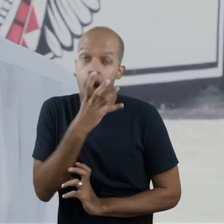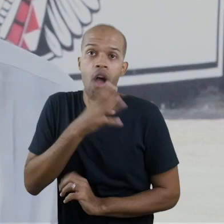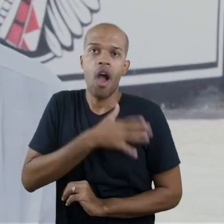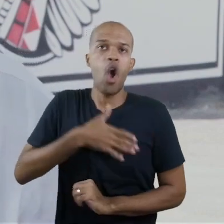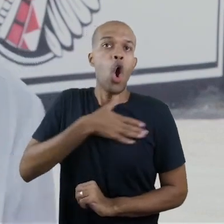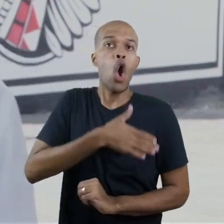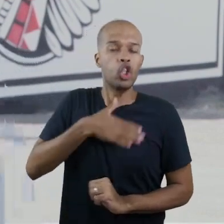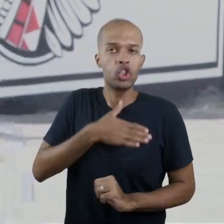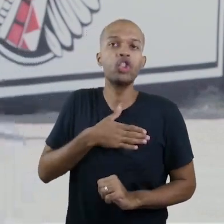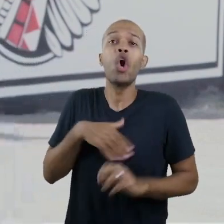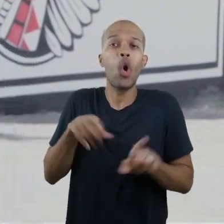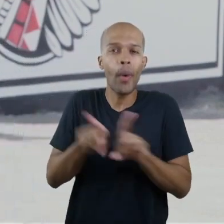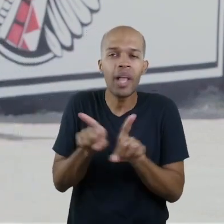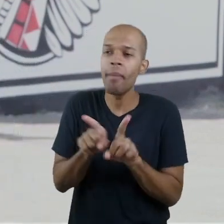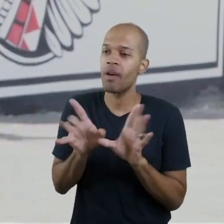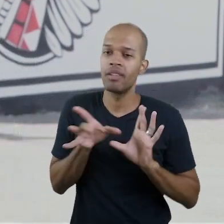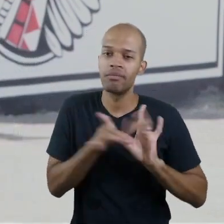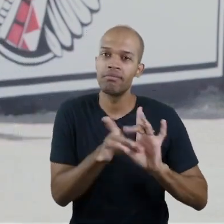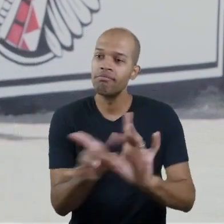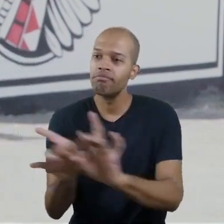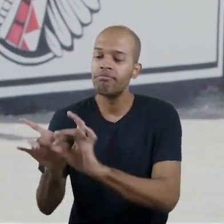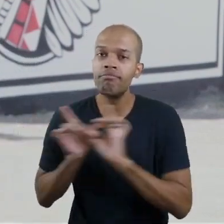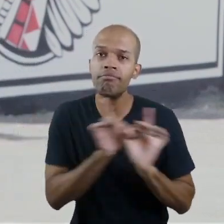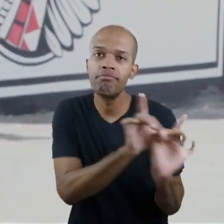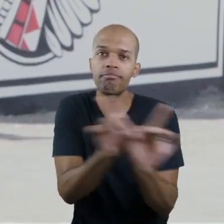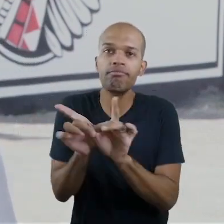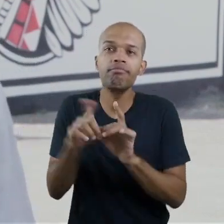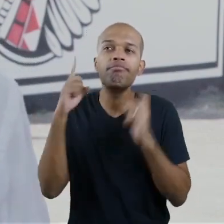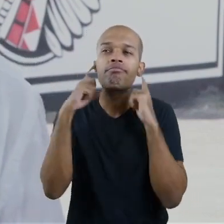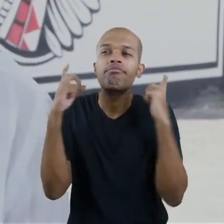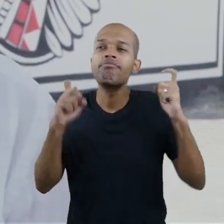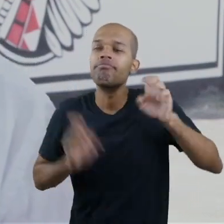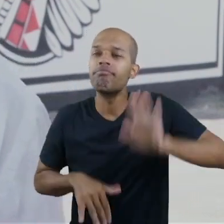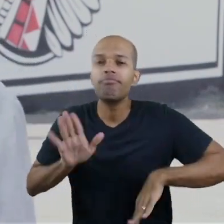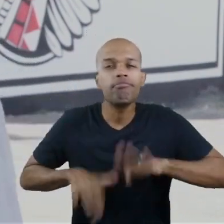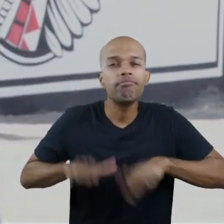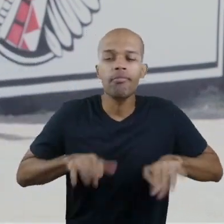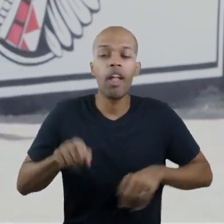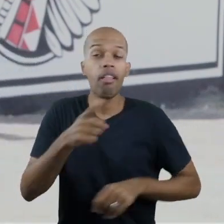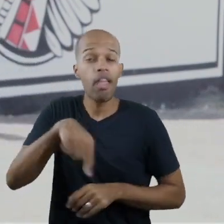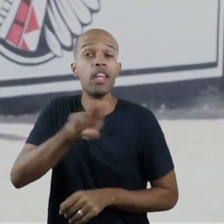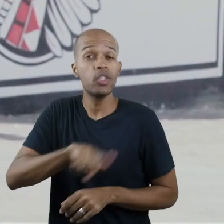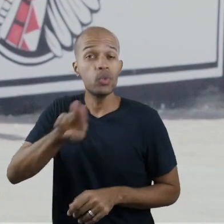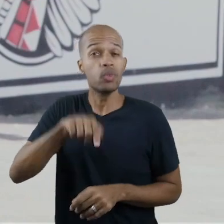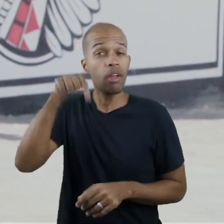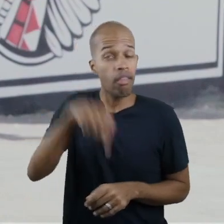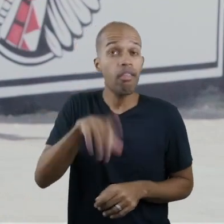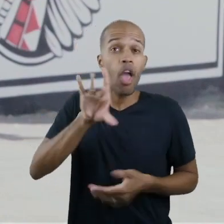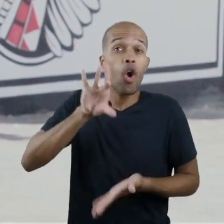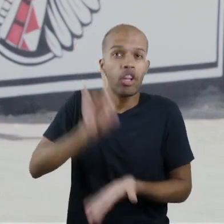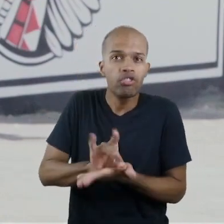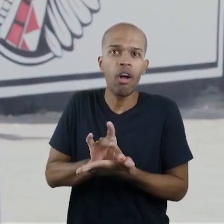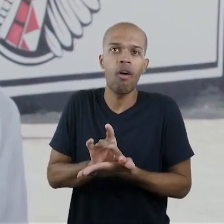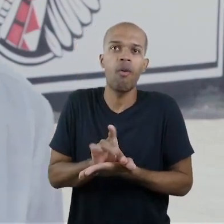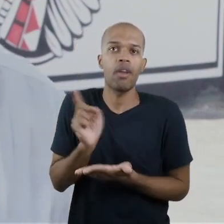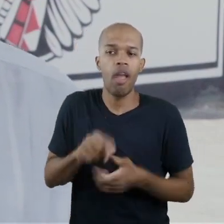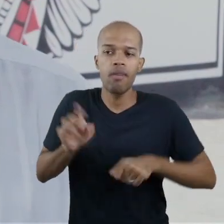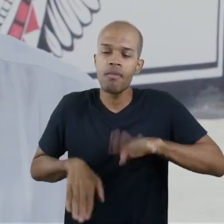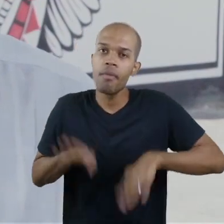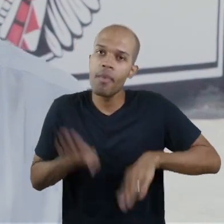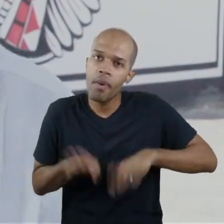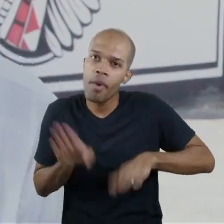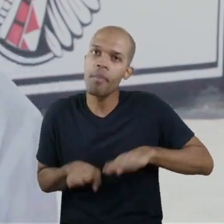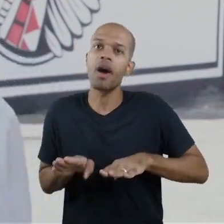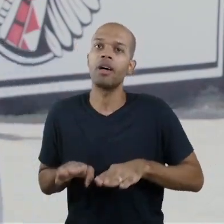do que acontecia ali e também com a sonoridade, né? Com os instrumentos que eles utilizavam aqui, que era uma coisa muito original, que era o banjo do Almigue